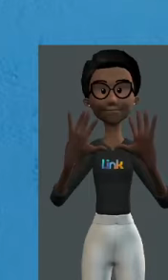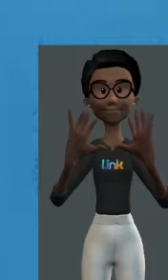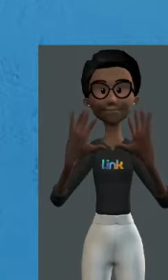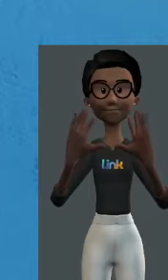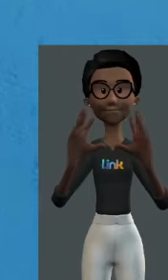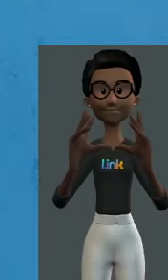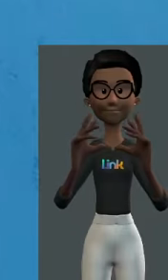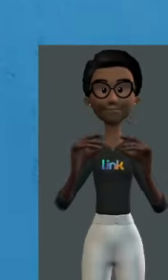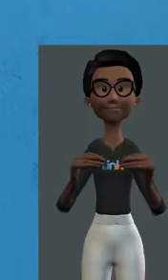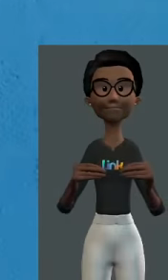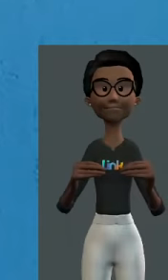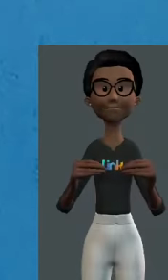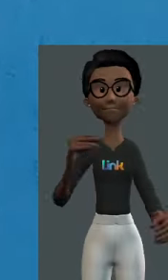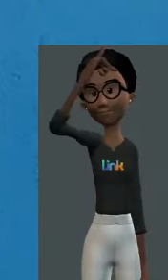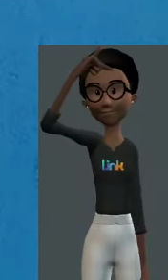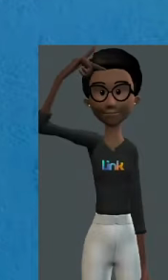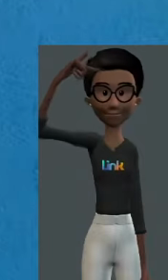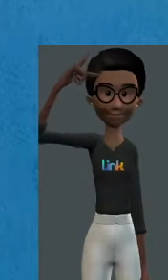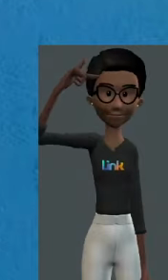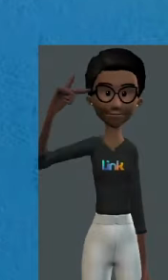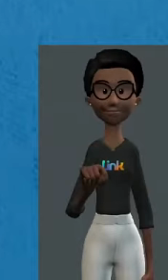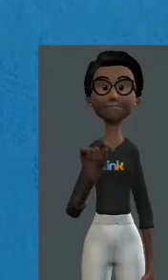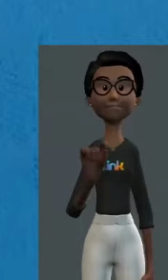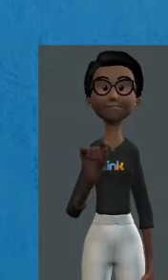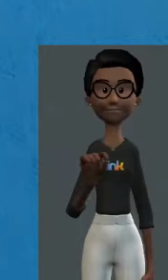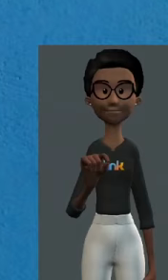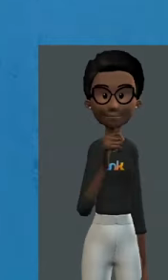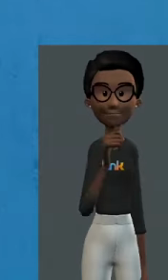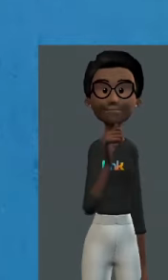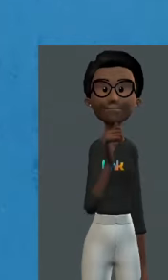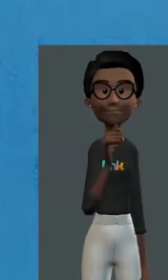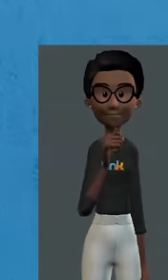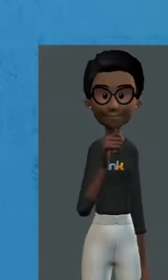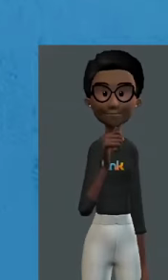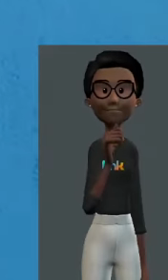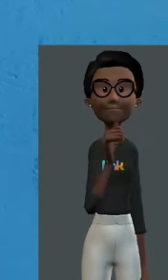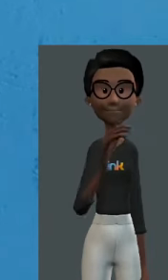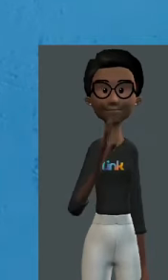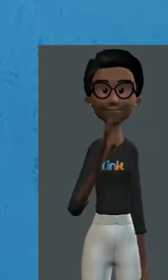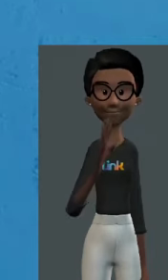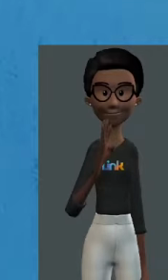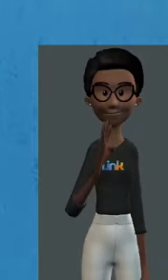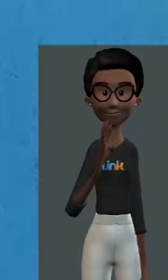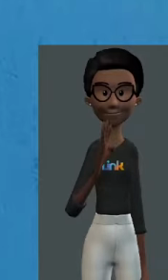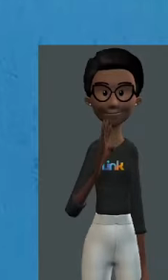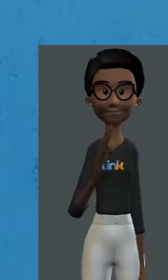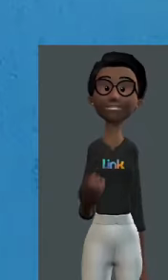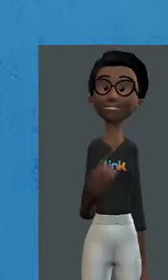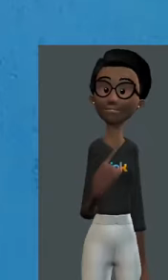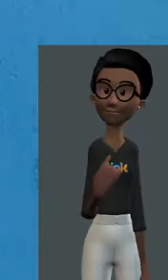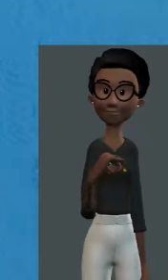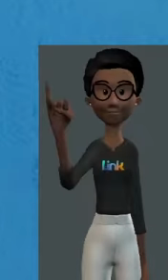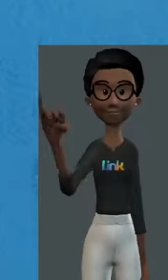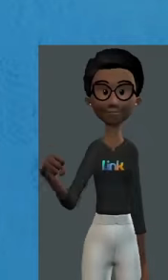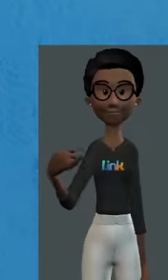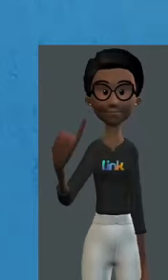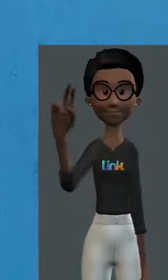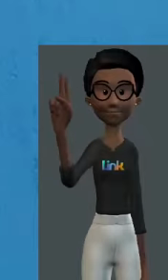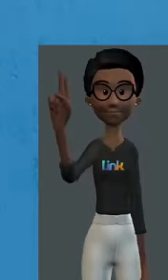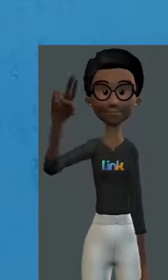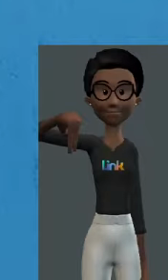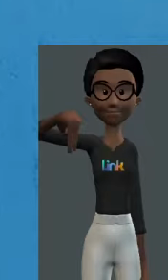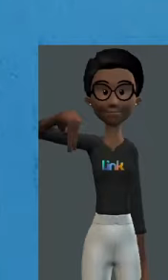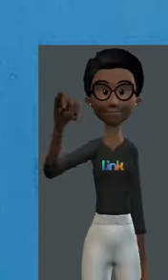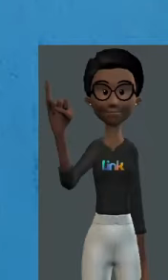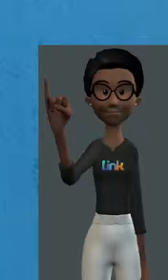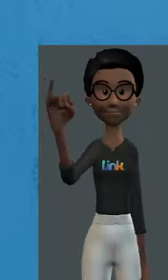Bem, começando do começo, Platão nasceu por volta do ano 427 antes da Era Comum na